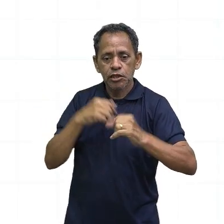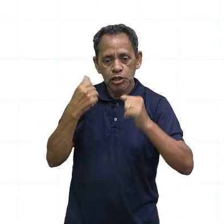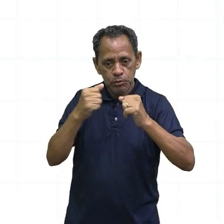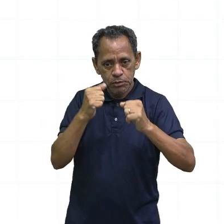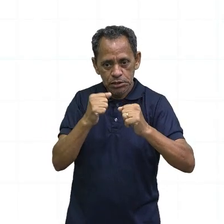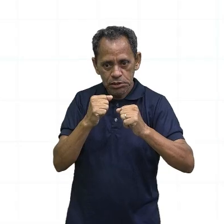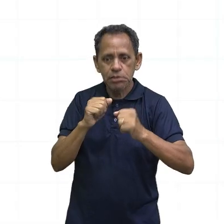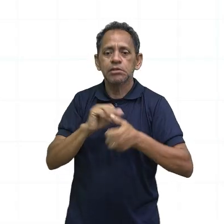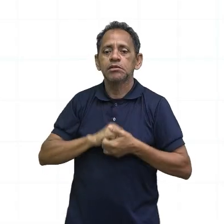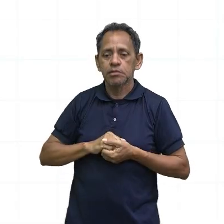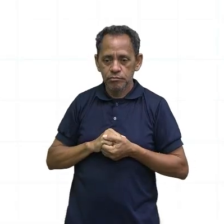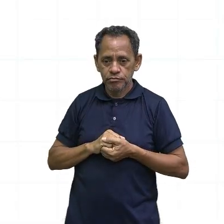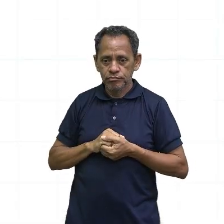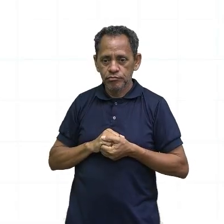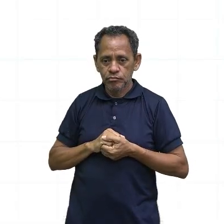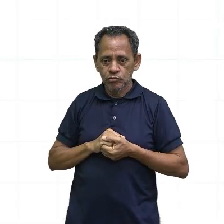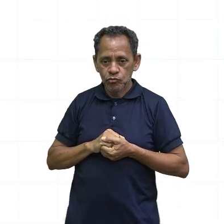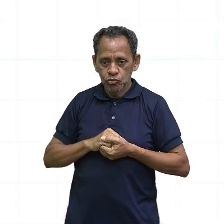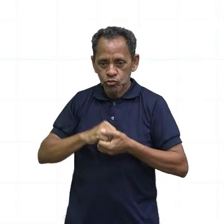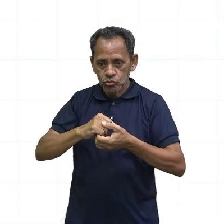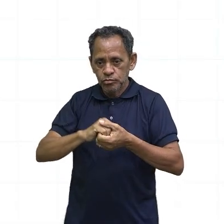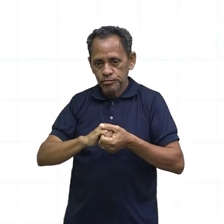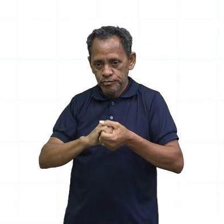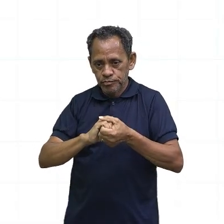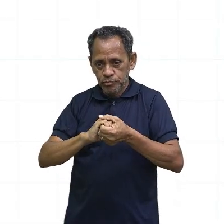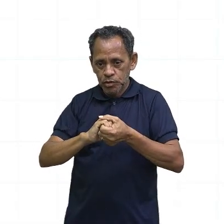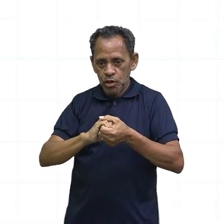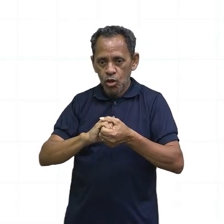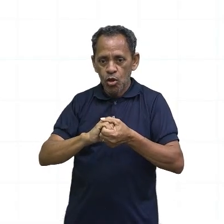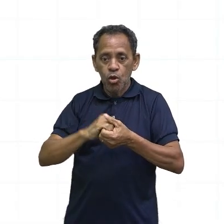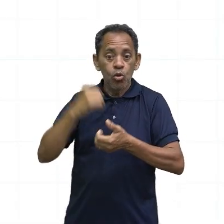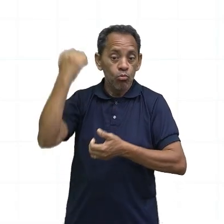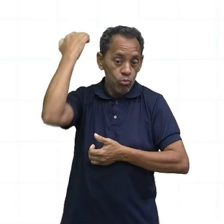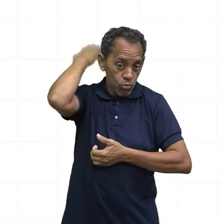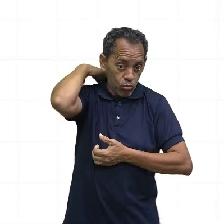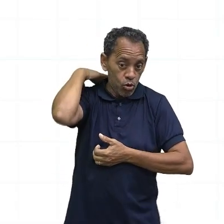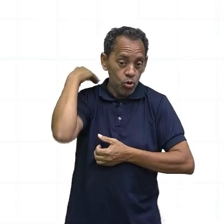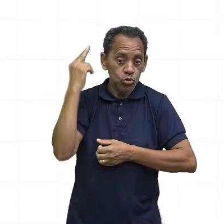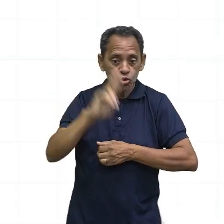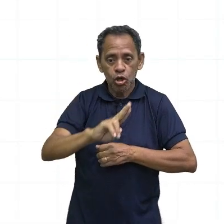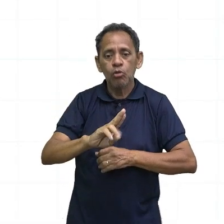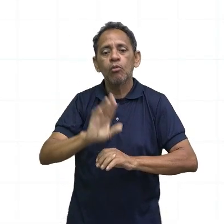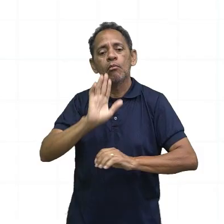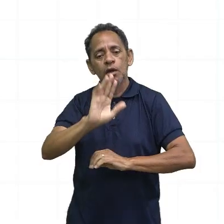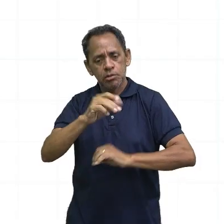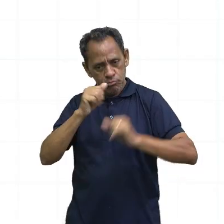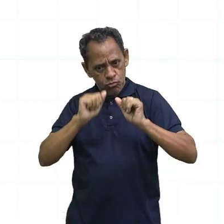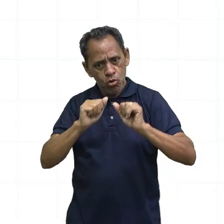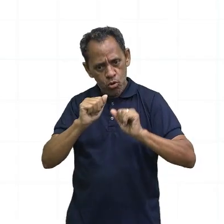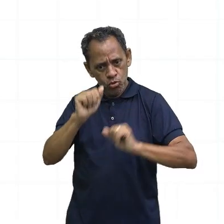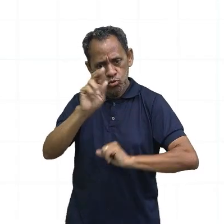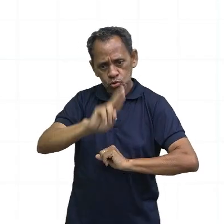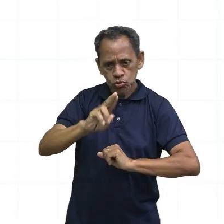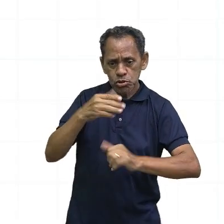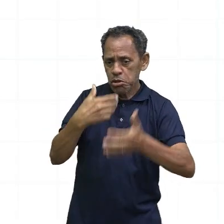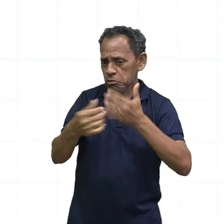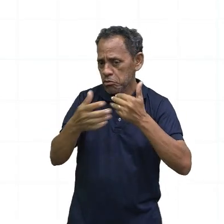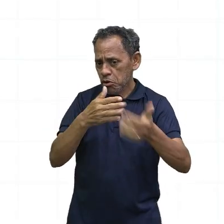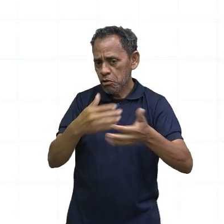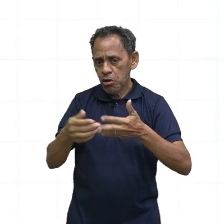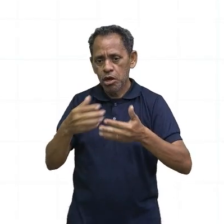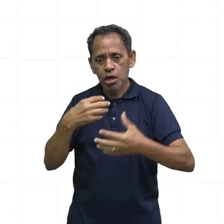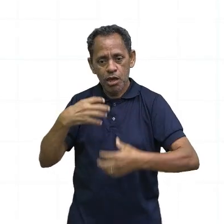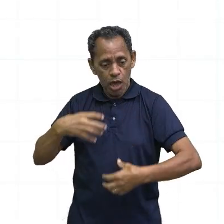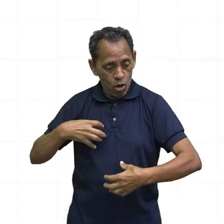né, o pulmão, mas aí a gente pode utilizar essa radioterapia em alguns dos órgãos, né? E aí cada